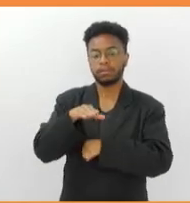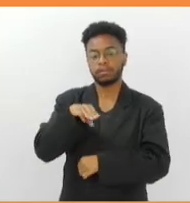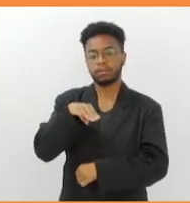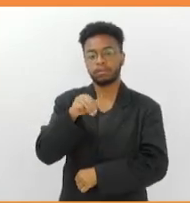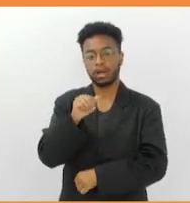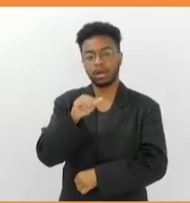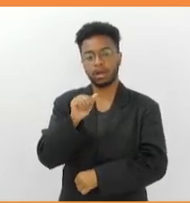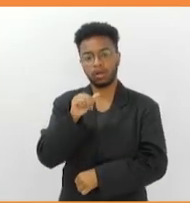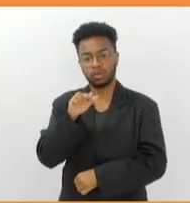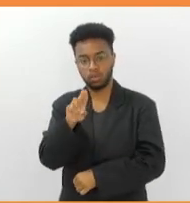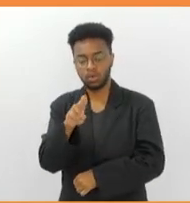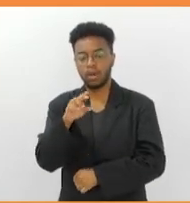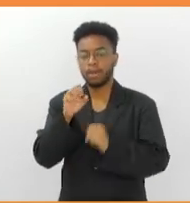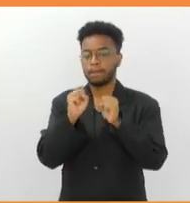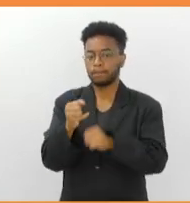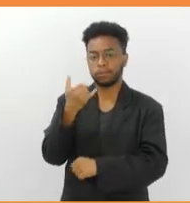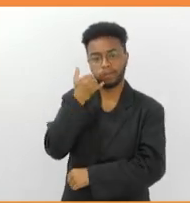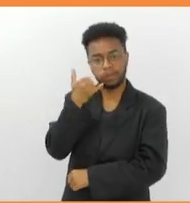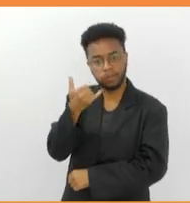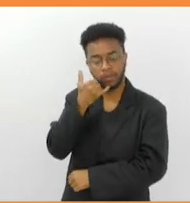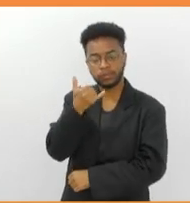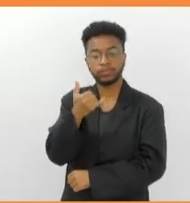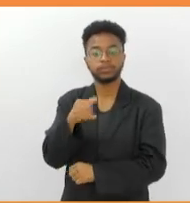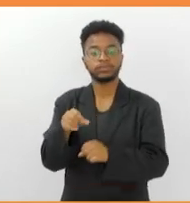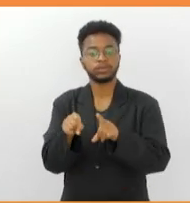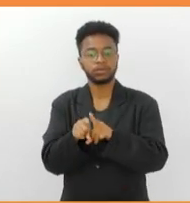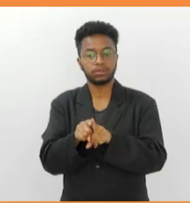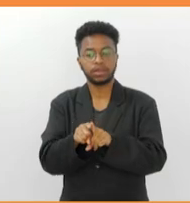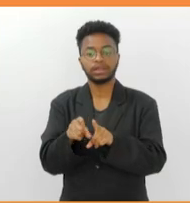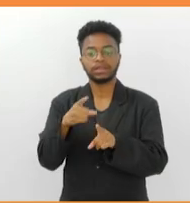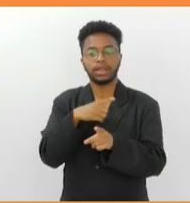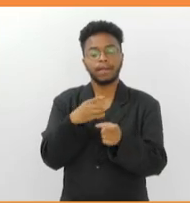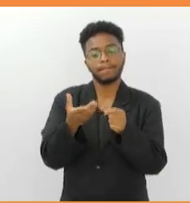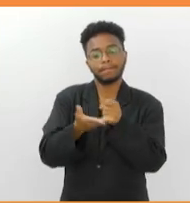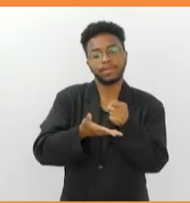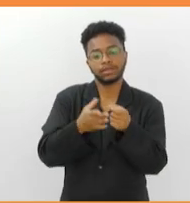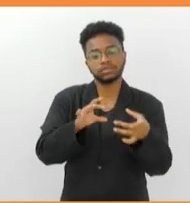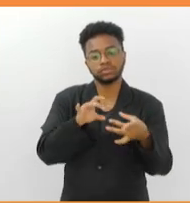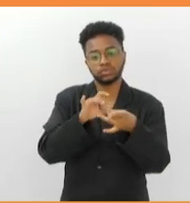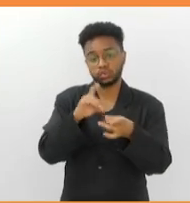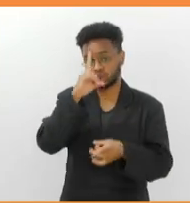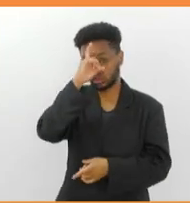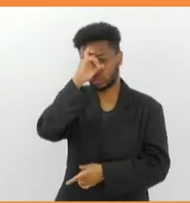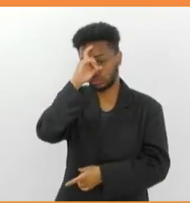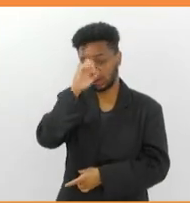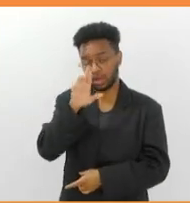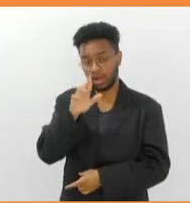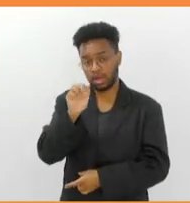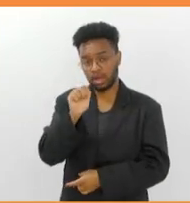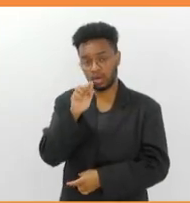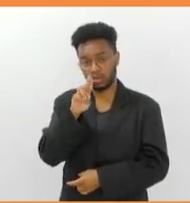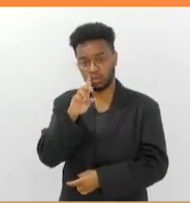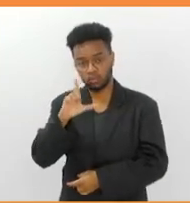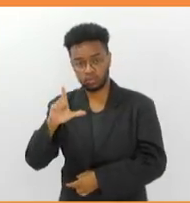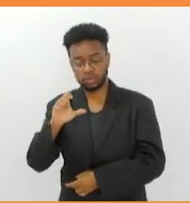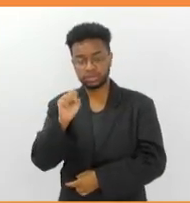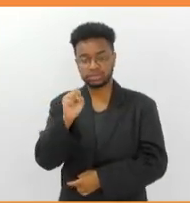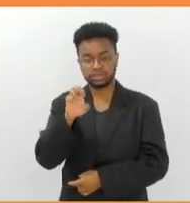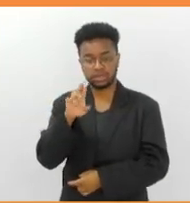24 horas. O serviço, com base instalada no Hospital Municipal Raul Sertã, é composto